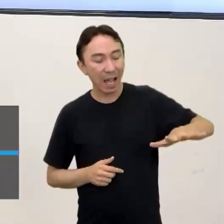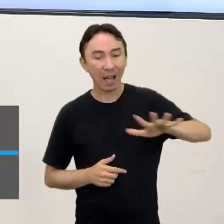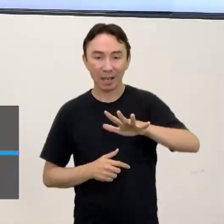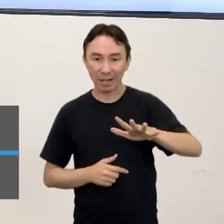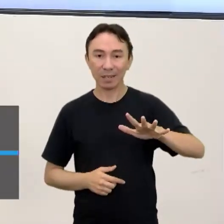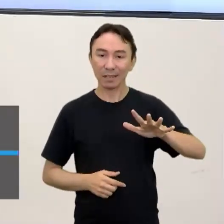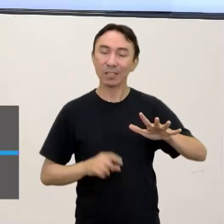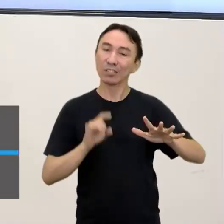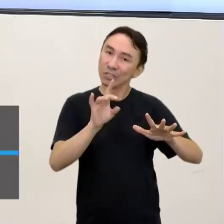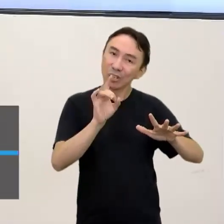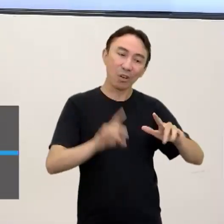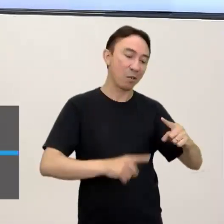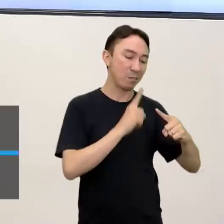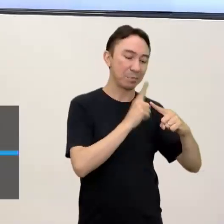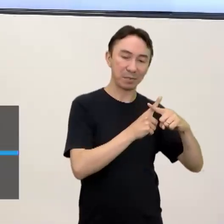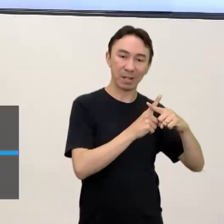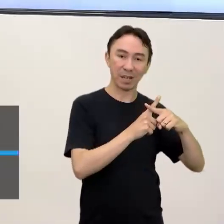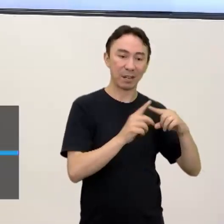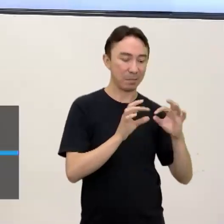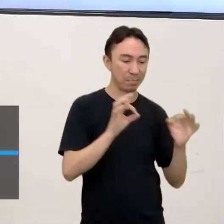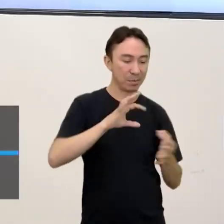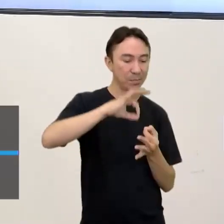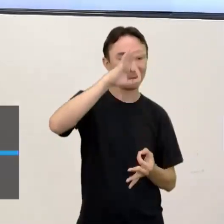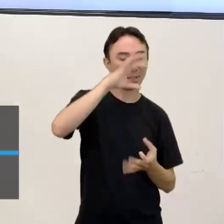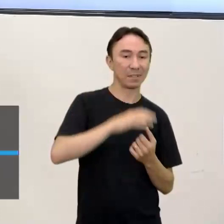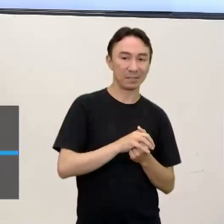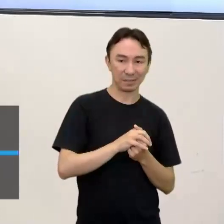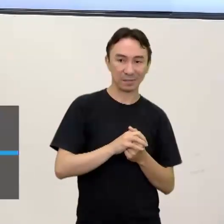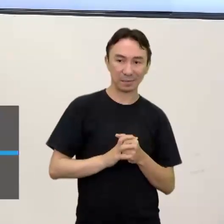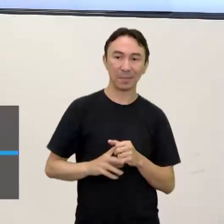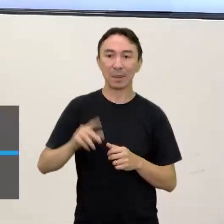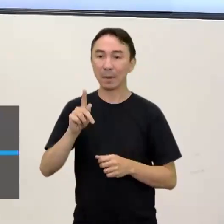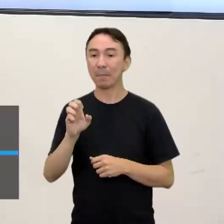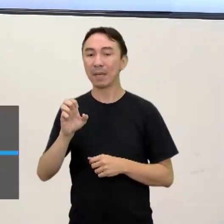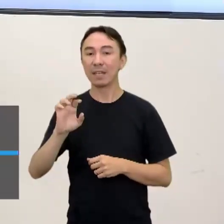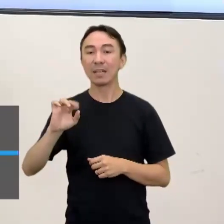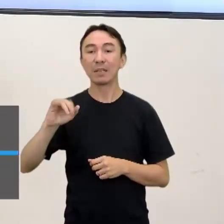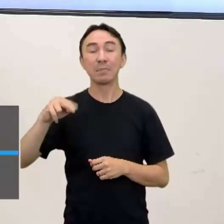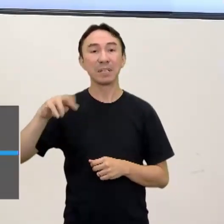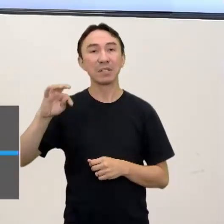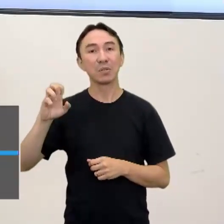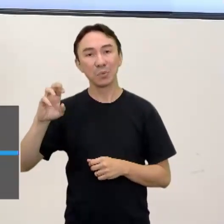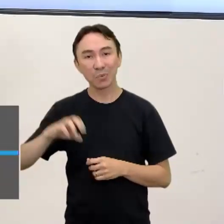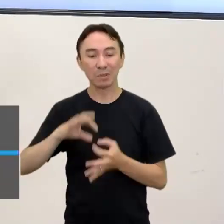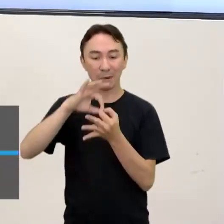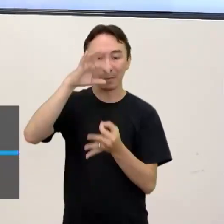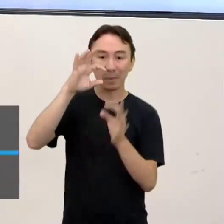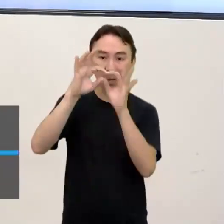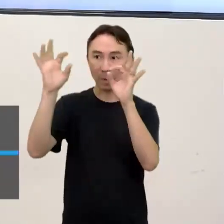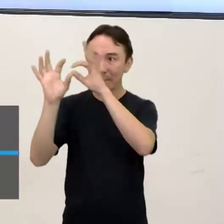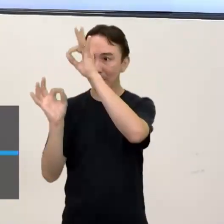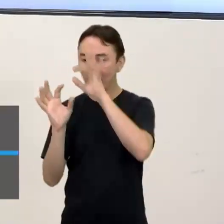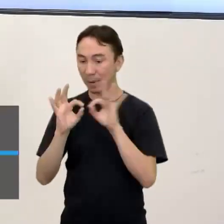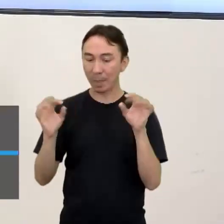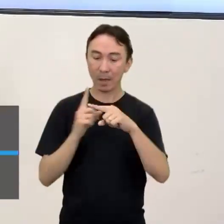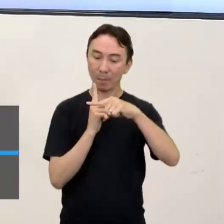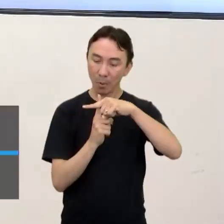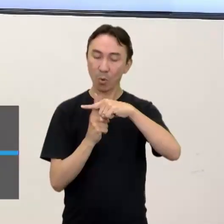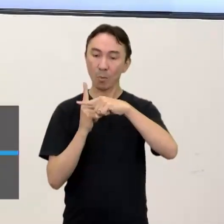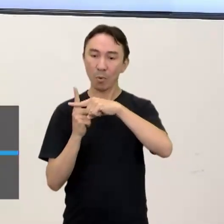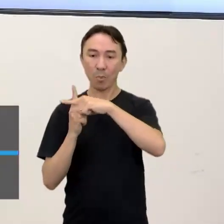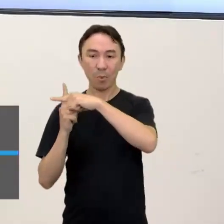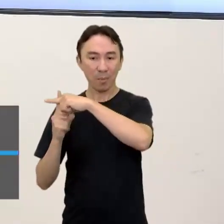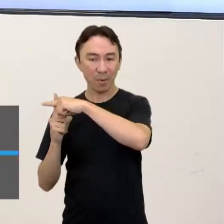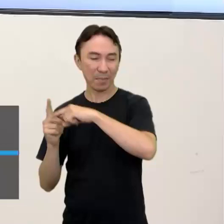lado pelo outro, né? E para você calcular o perímetro, soma todo mundo. Então, não importa o valor, né, que tem